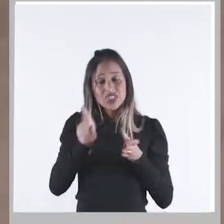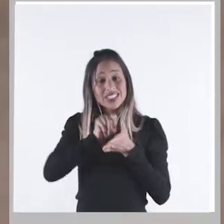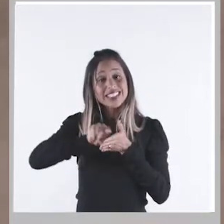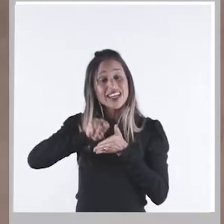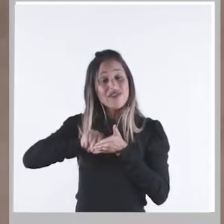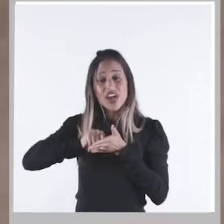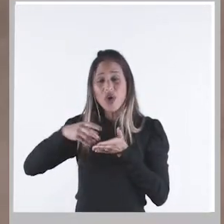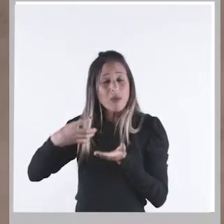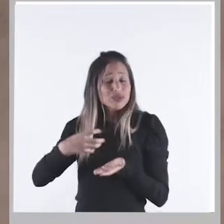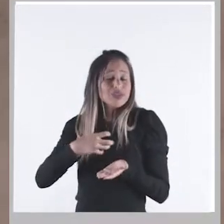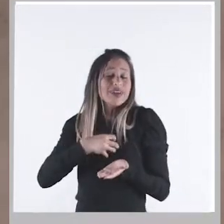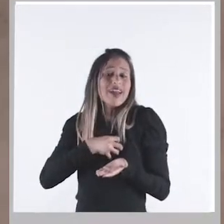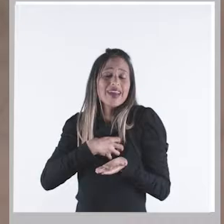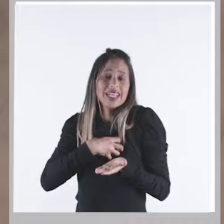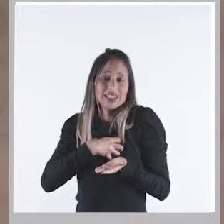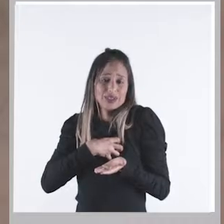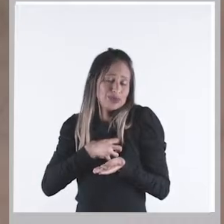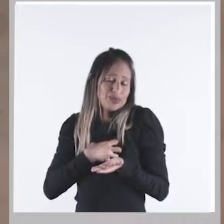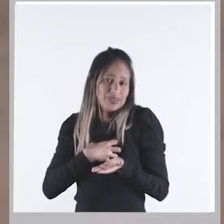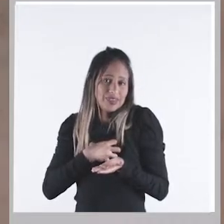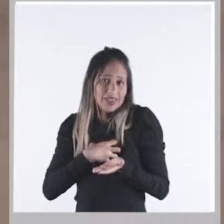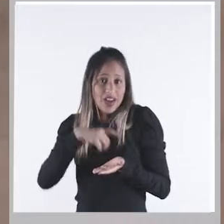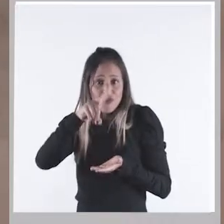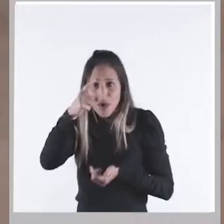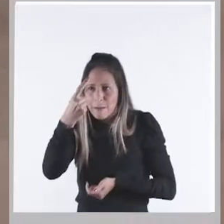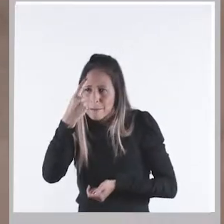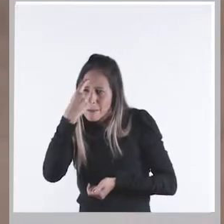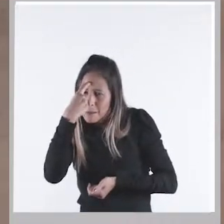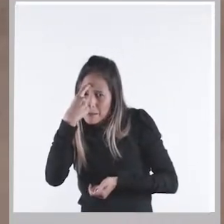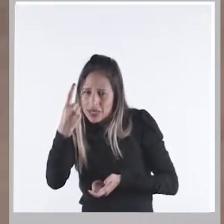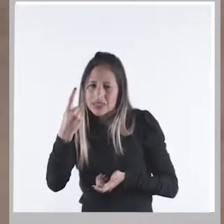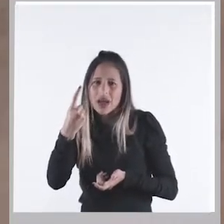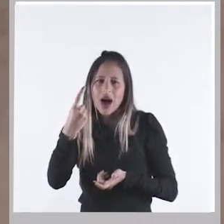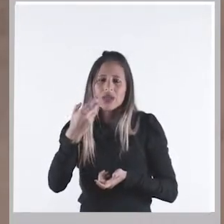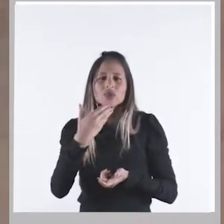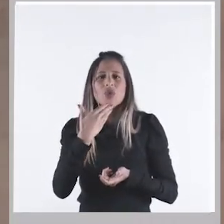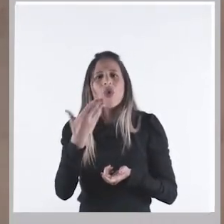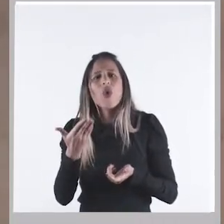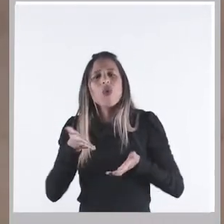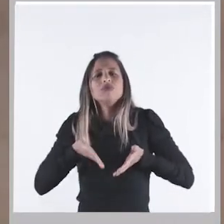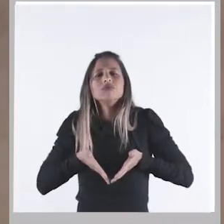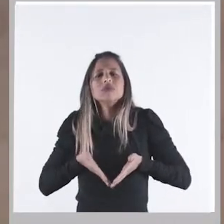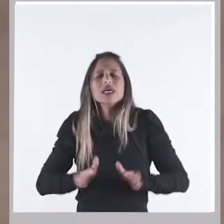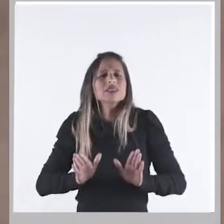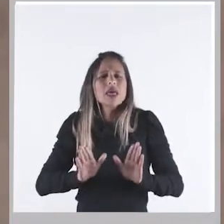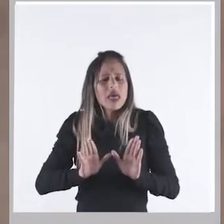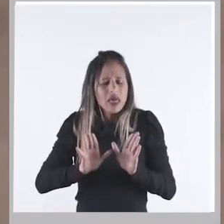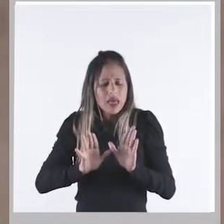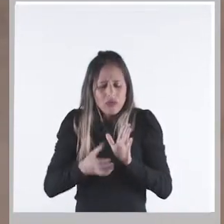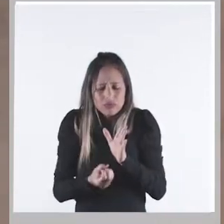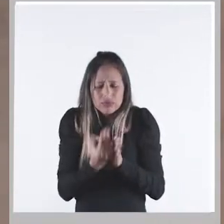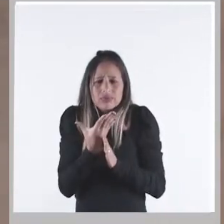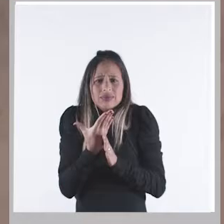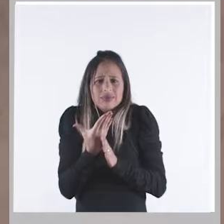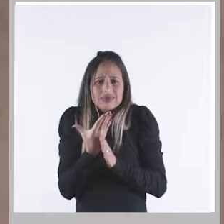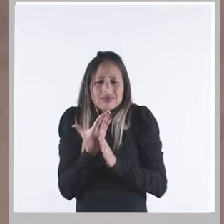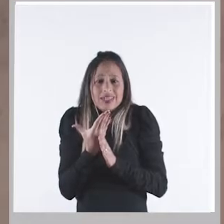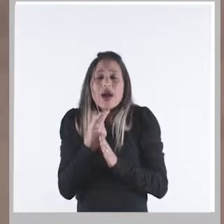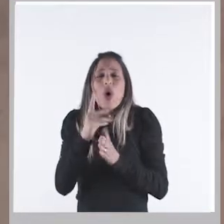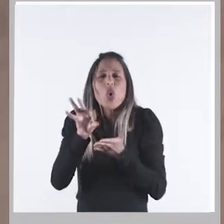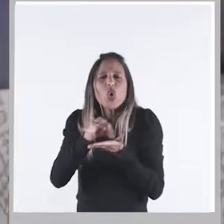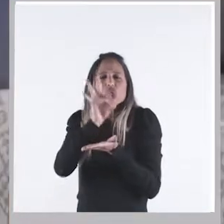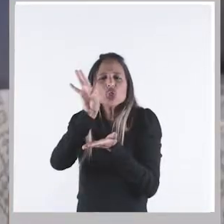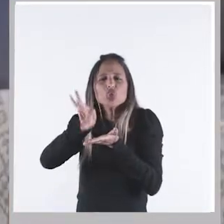escrever, né? Se isso foi algo pensado ou se nasceu naturalmente, né? Essa